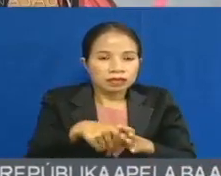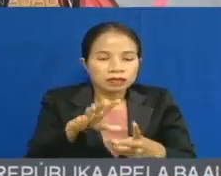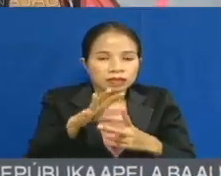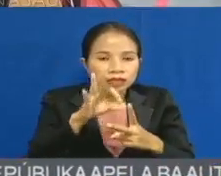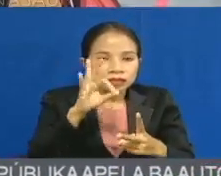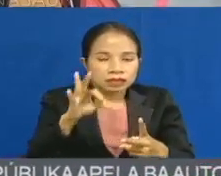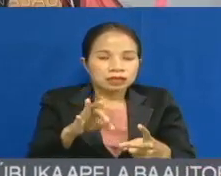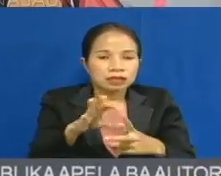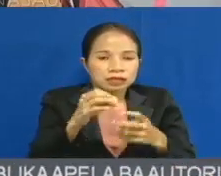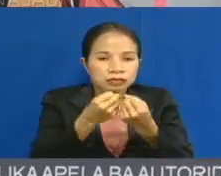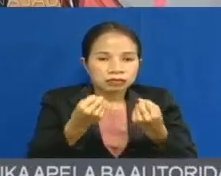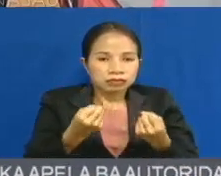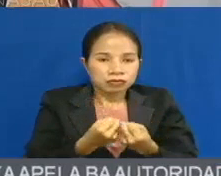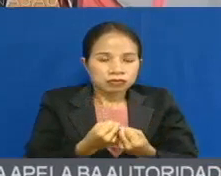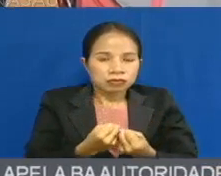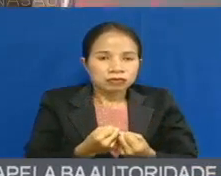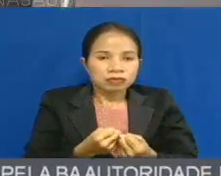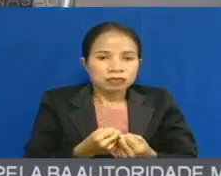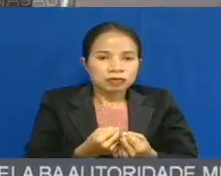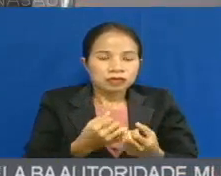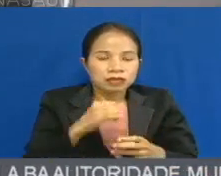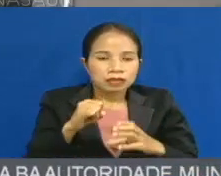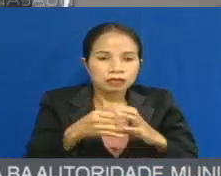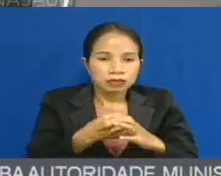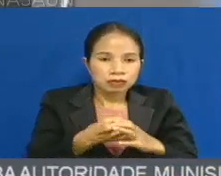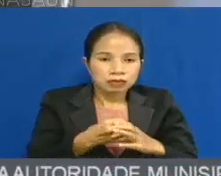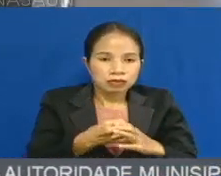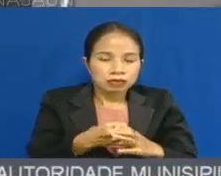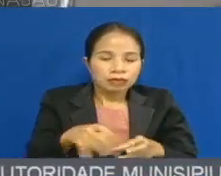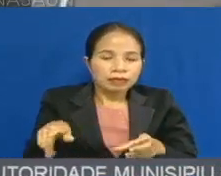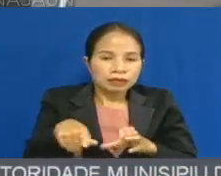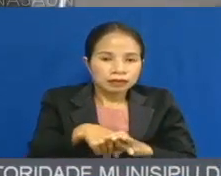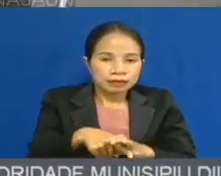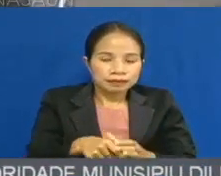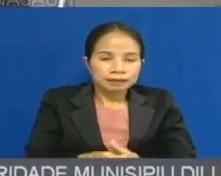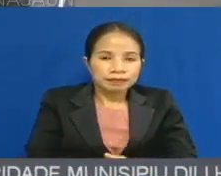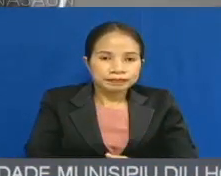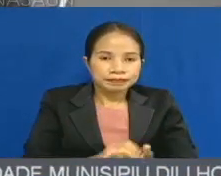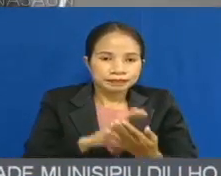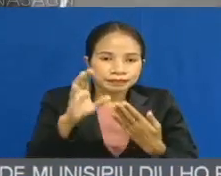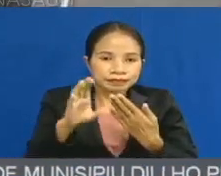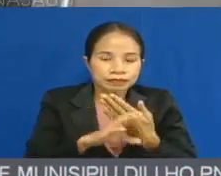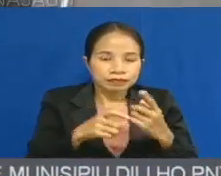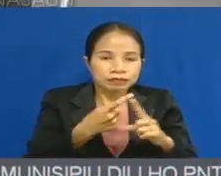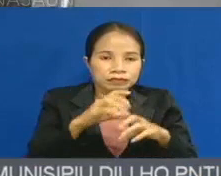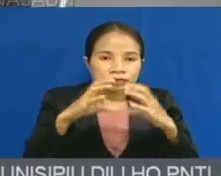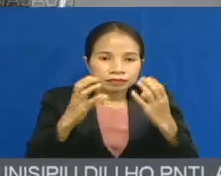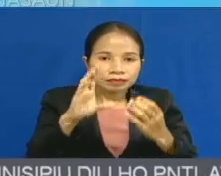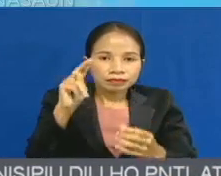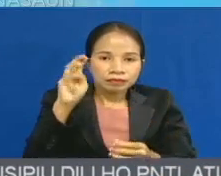a eleição suco e da NB inclusivo no participativo. Do calendário da Comissão Nacional